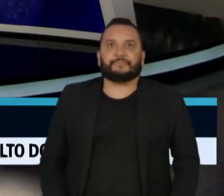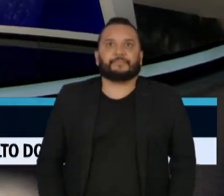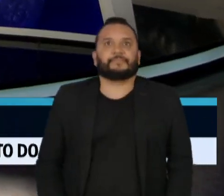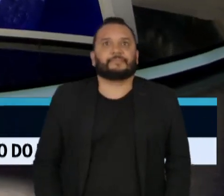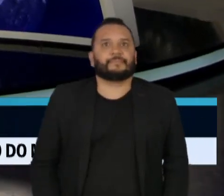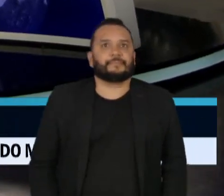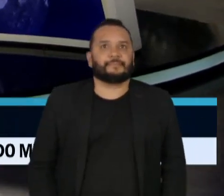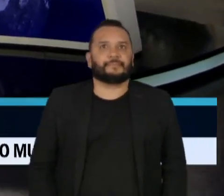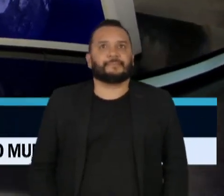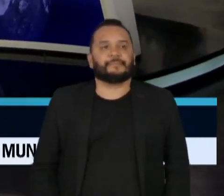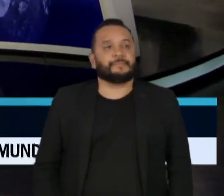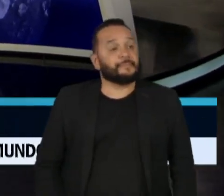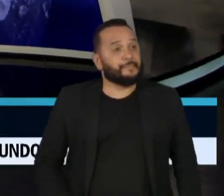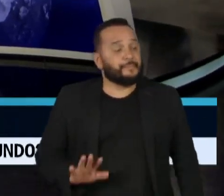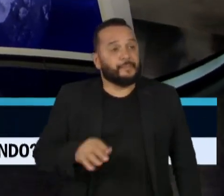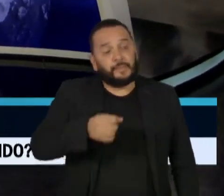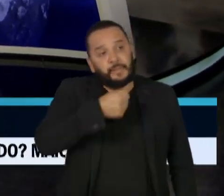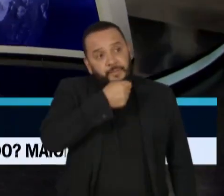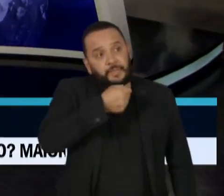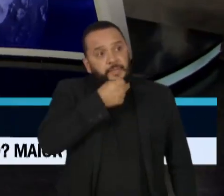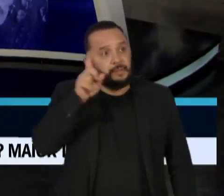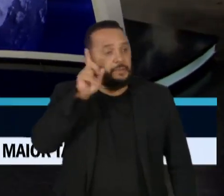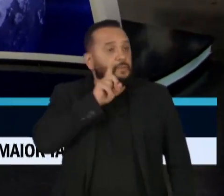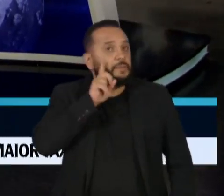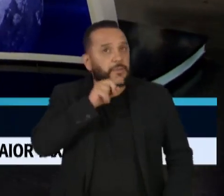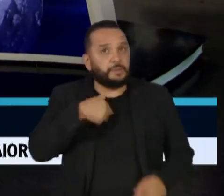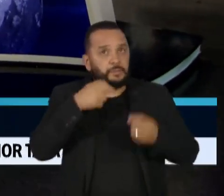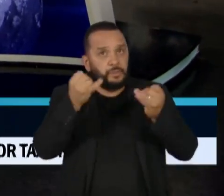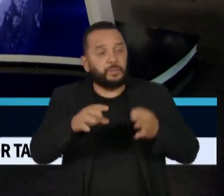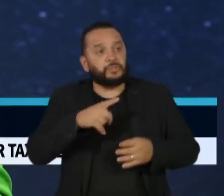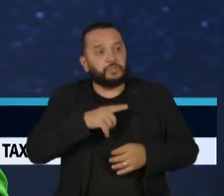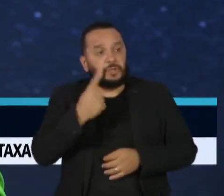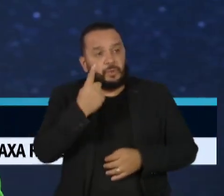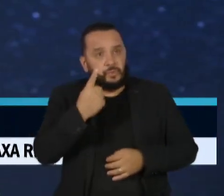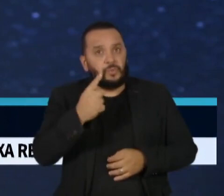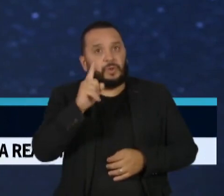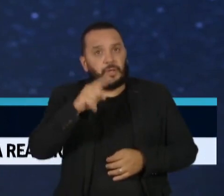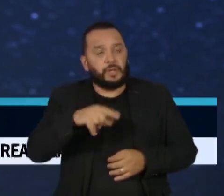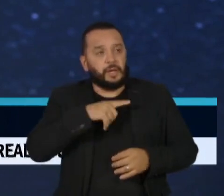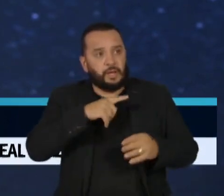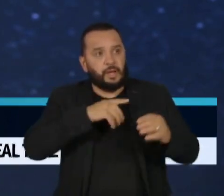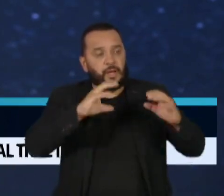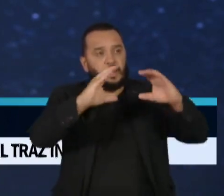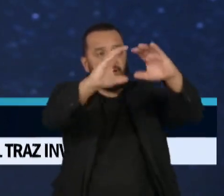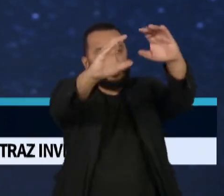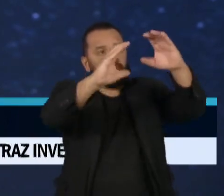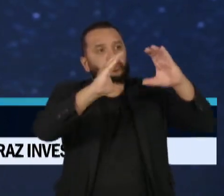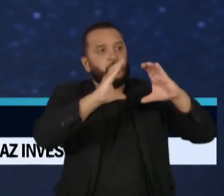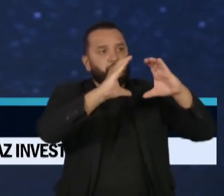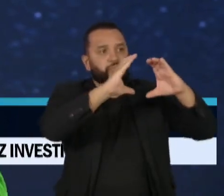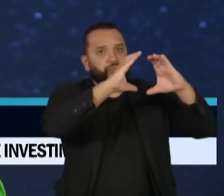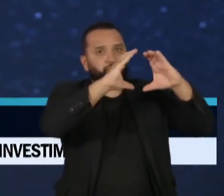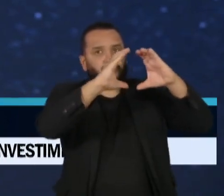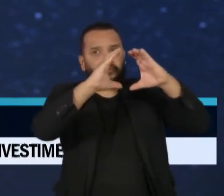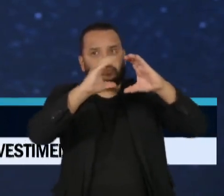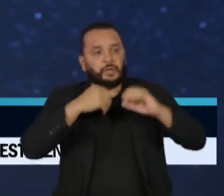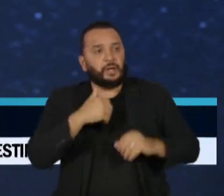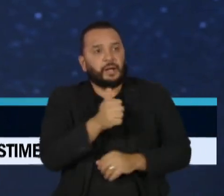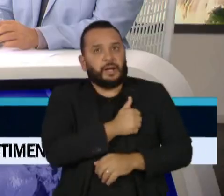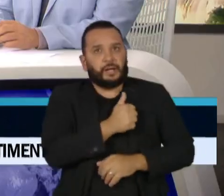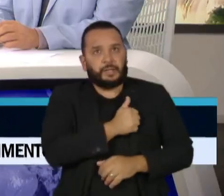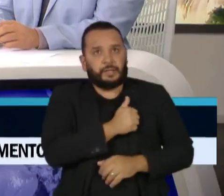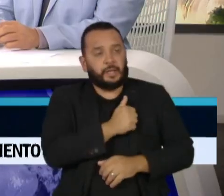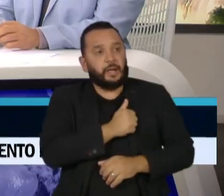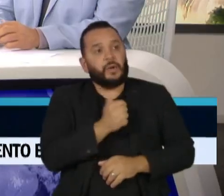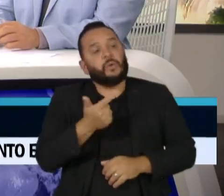Tá. Segundo a imprensa americana, um dos objetos tinha um formato de octógono. Isso. E segundo o Canadá, tinha uma forma,